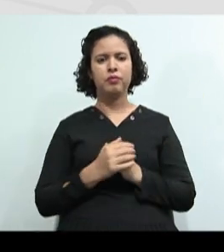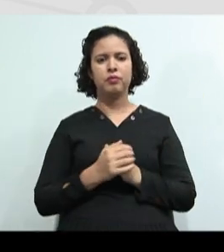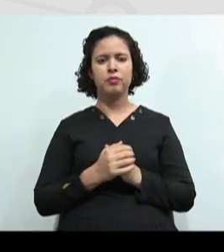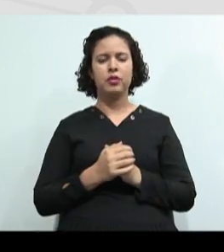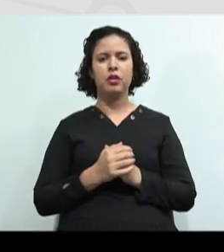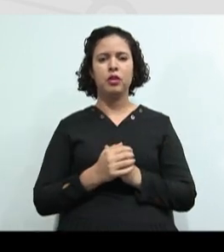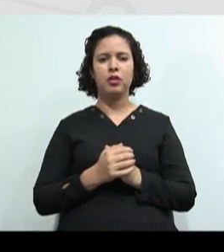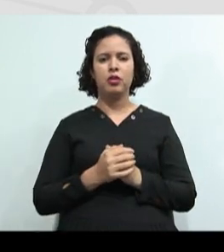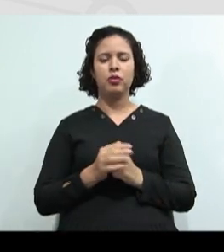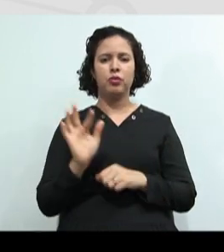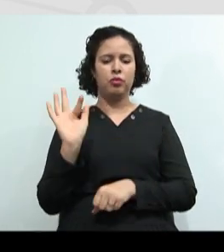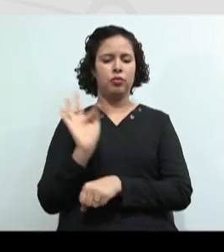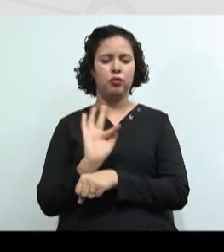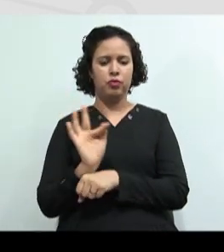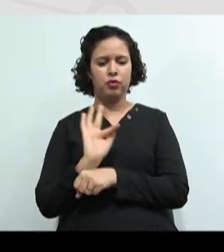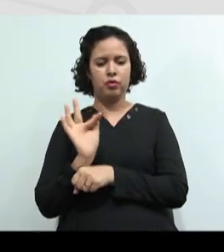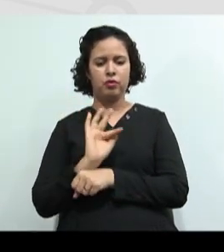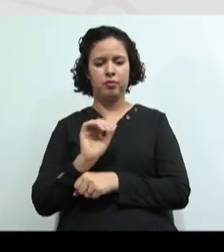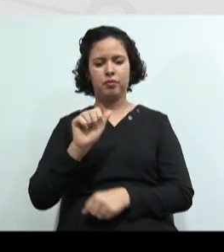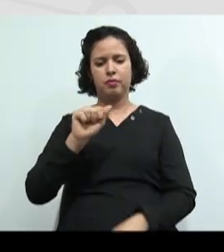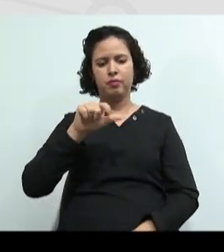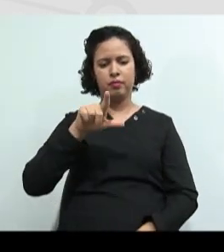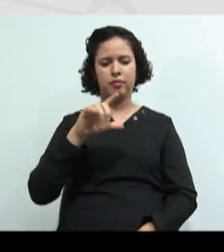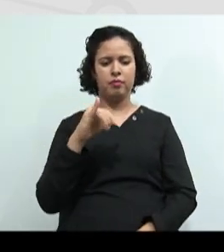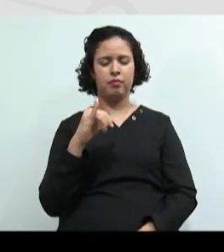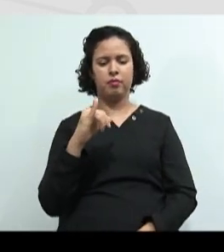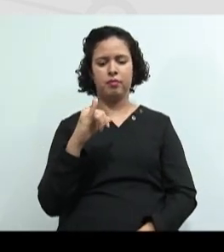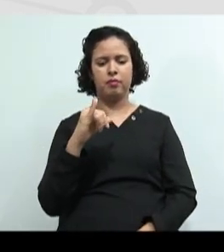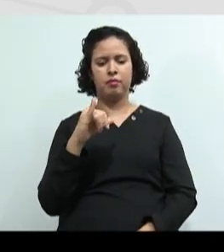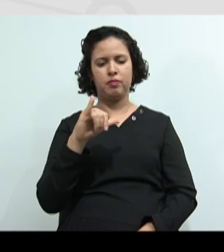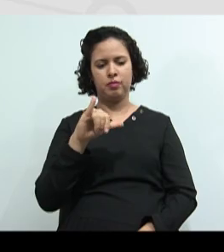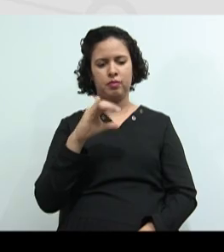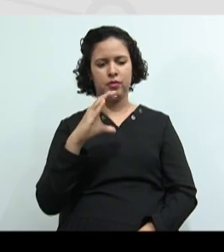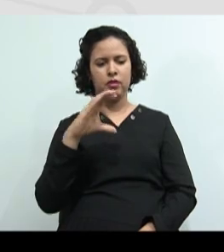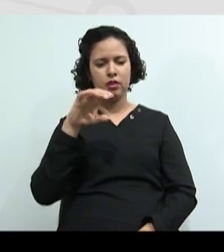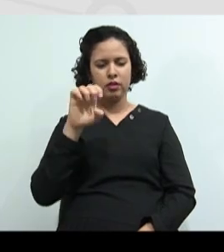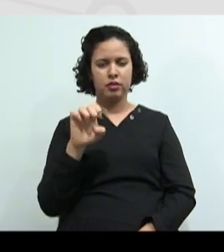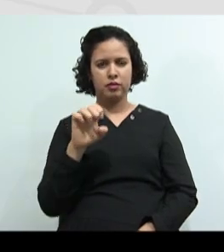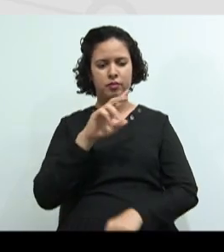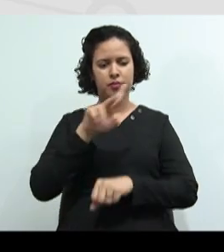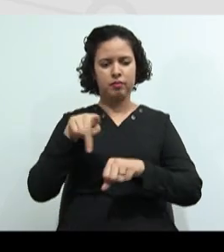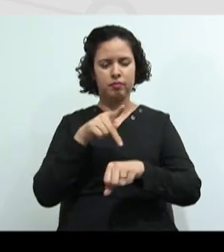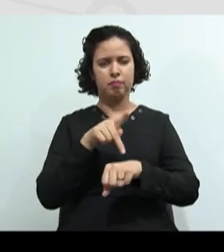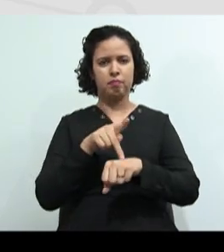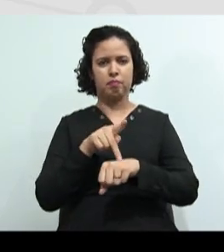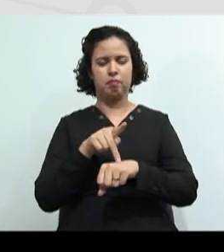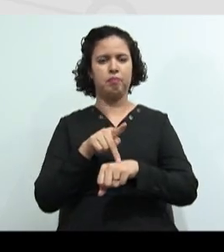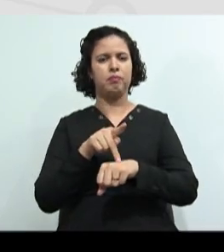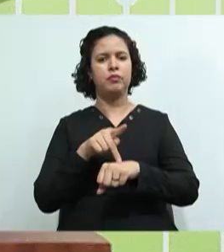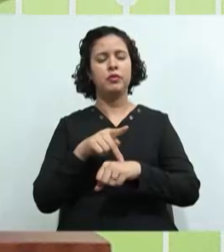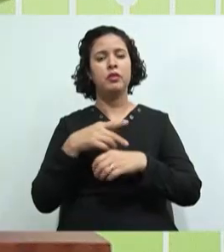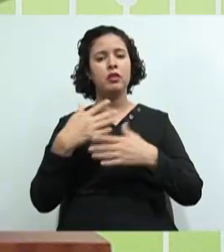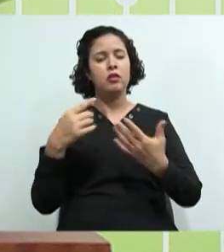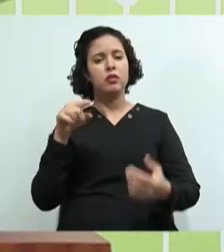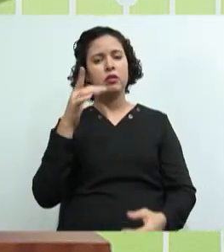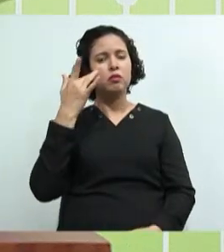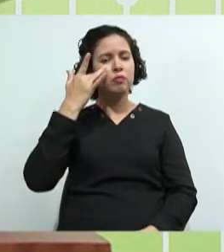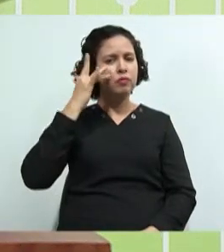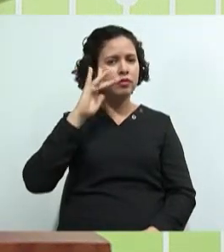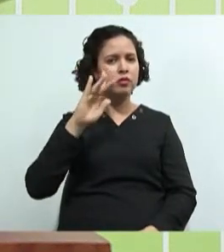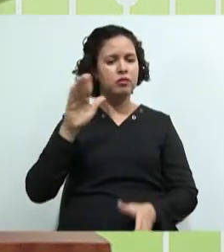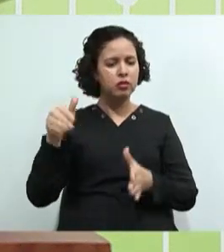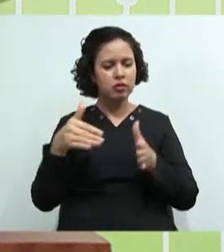filme Alice no País das Maravilhas. Se você não sabe aonde quer chegar, qualquer caminho serve. Olha aqui para